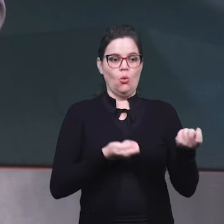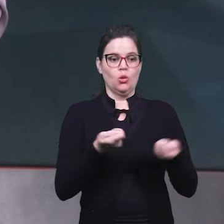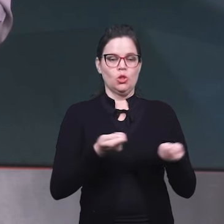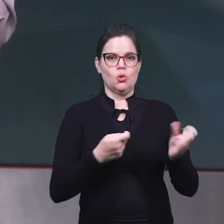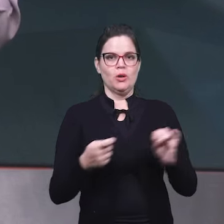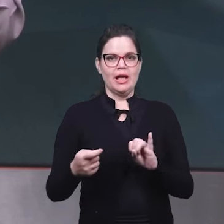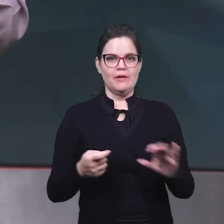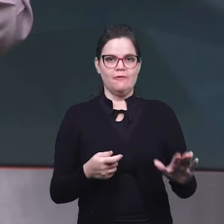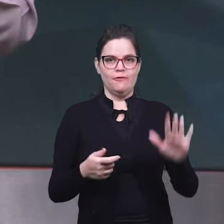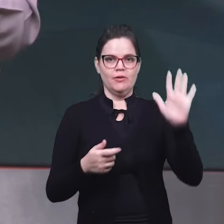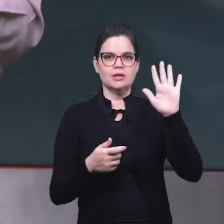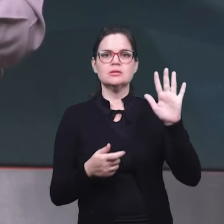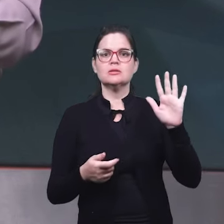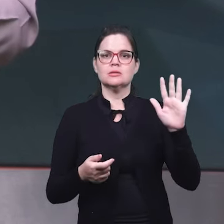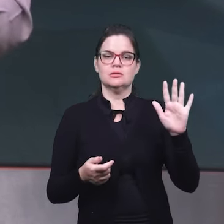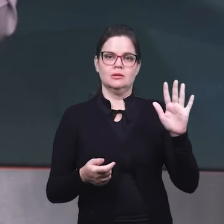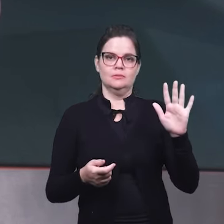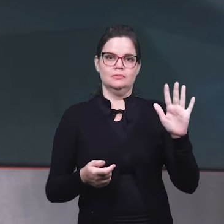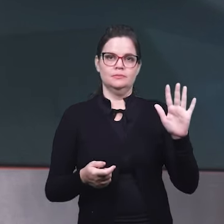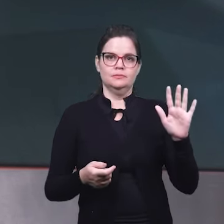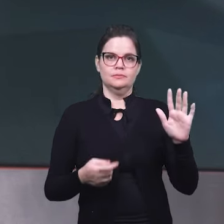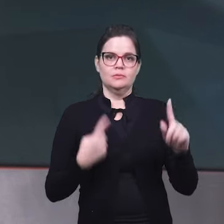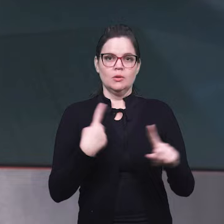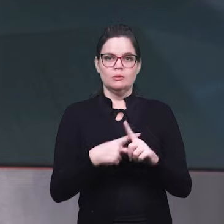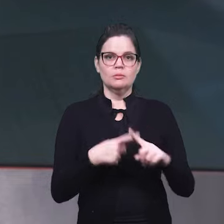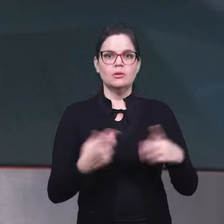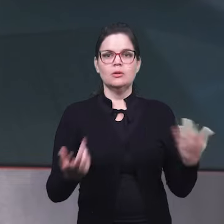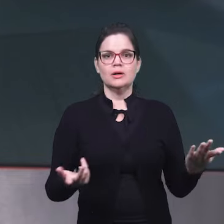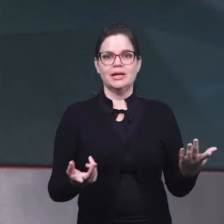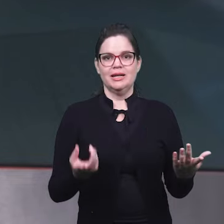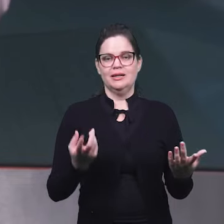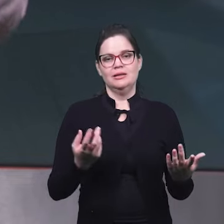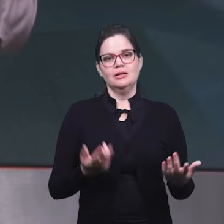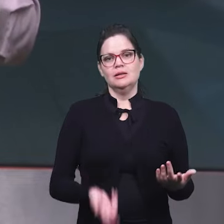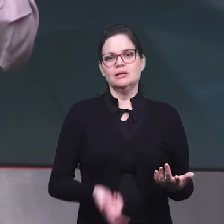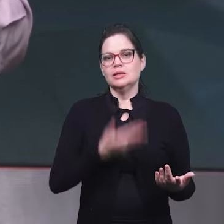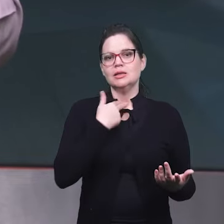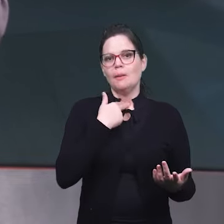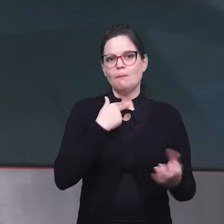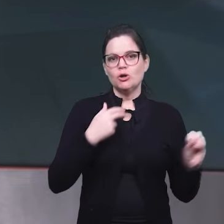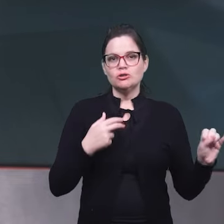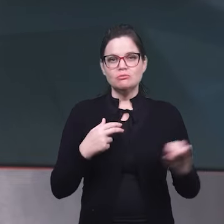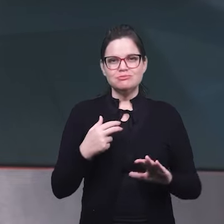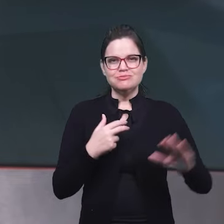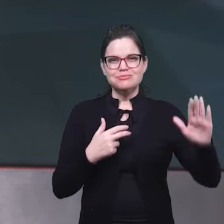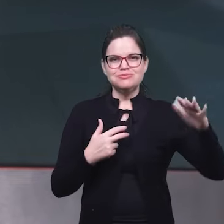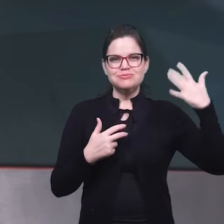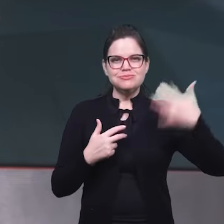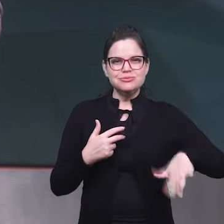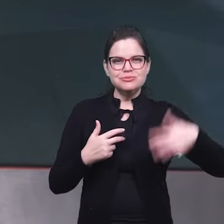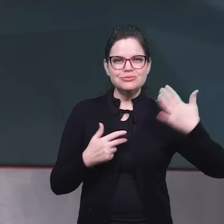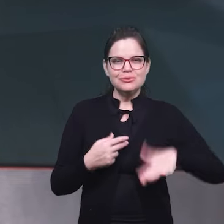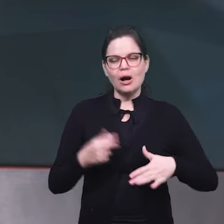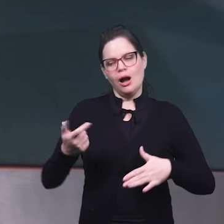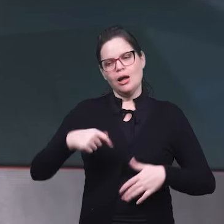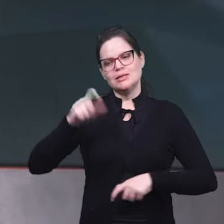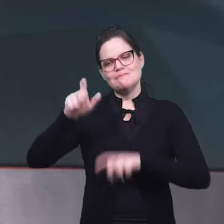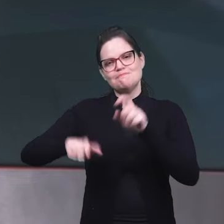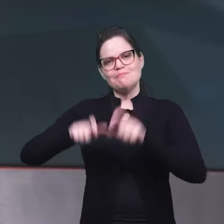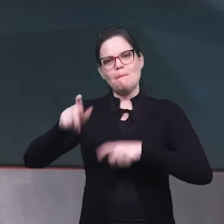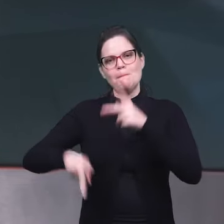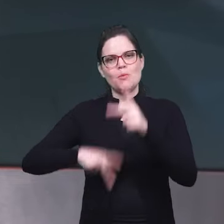trata com rigor a inflação para que não reduza a capacidade de compra do